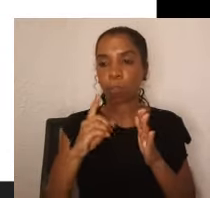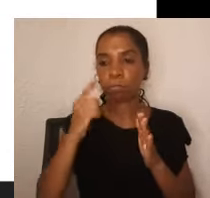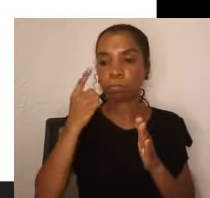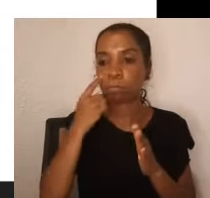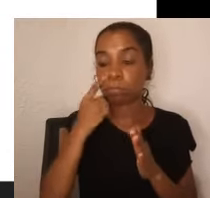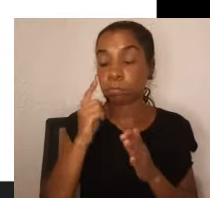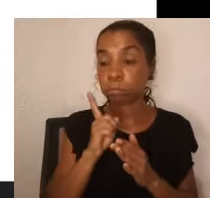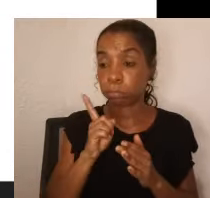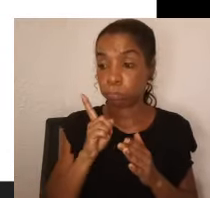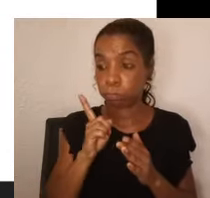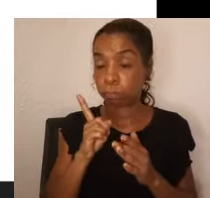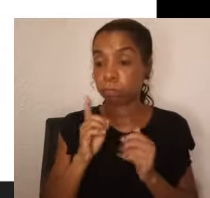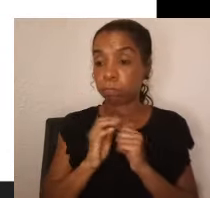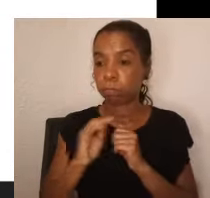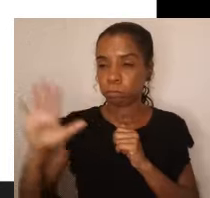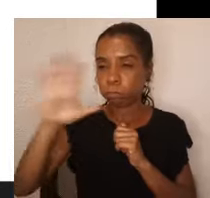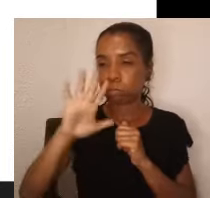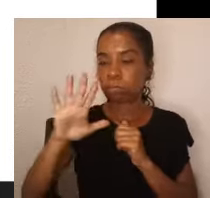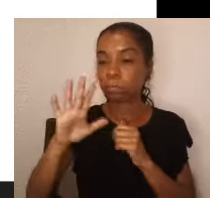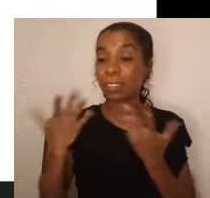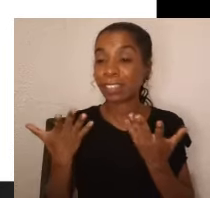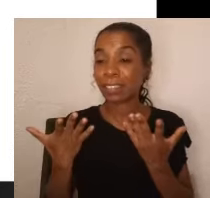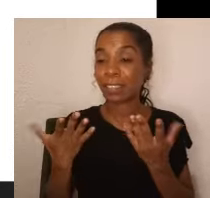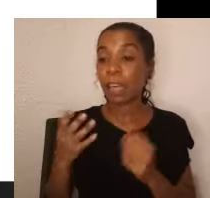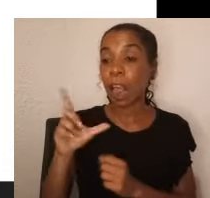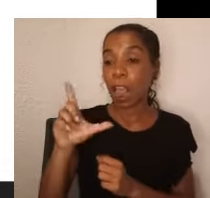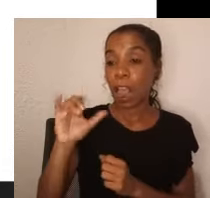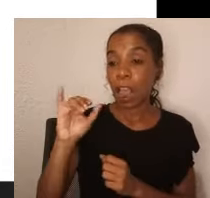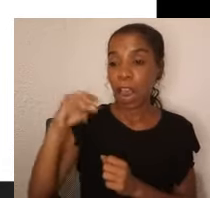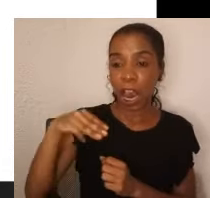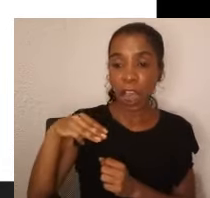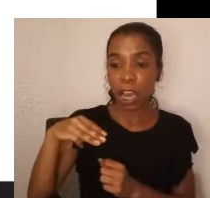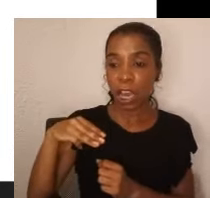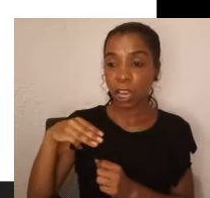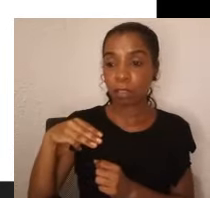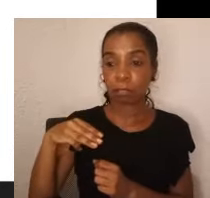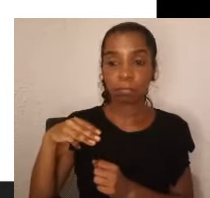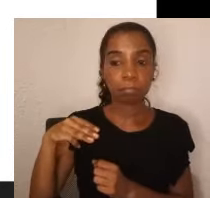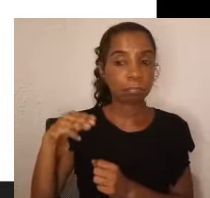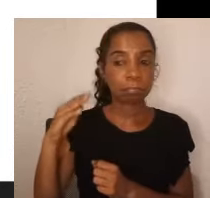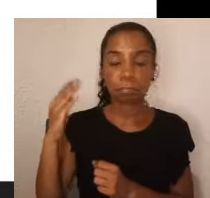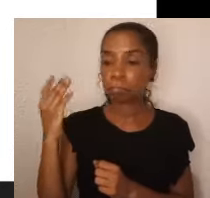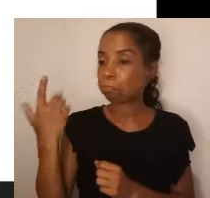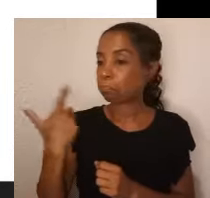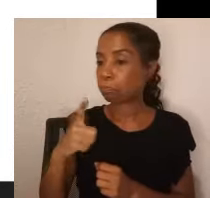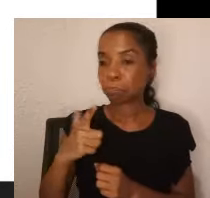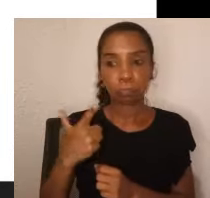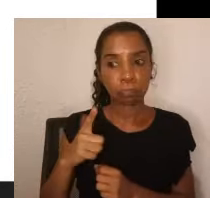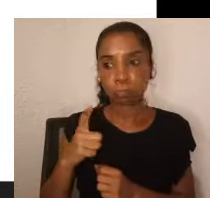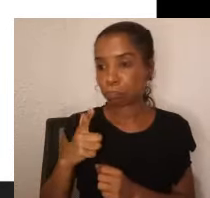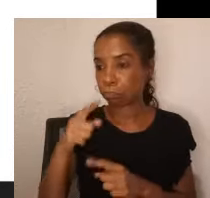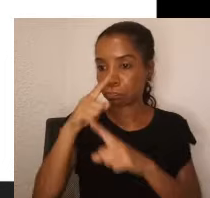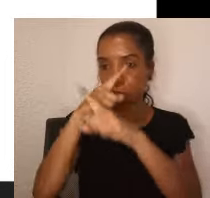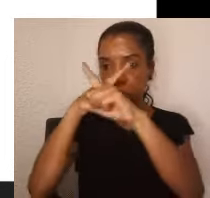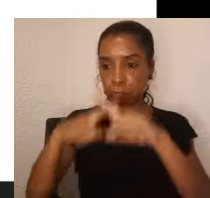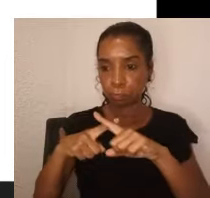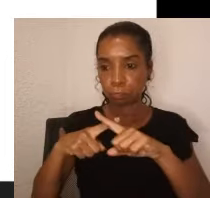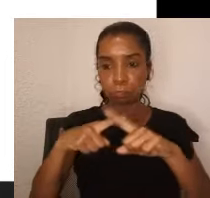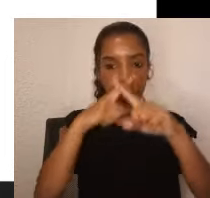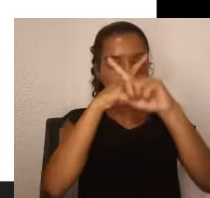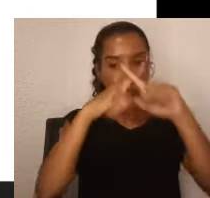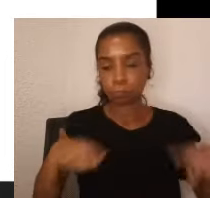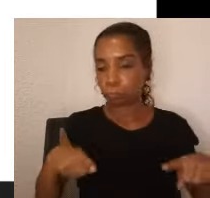Então, esse limite aqui, como nós vimos, ele não vai existir. Então, não tem como esse